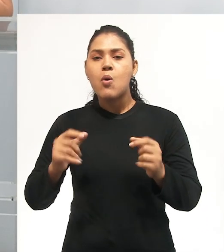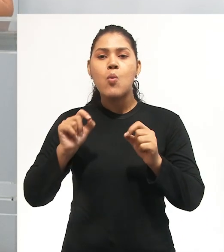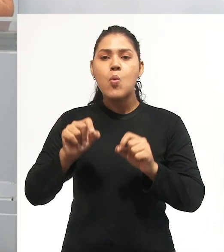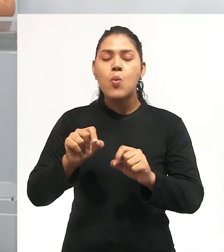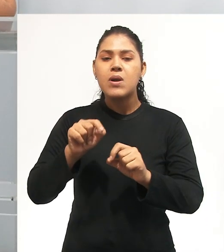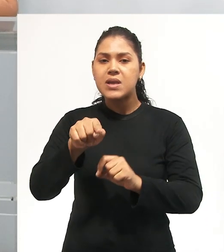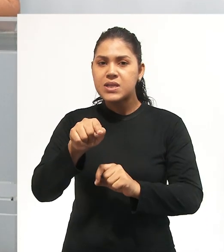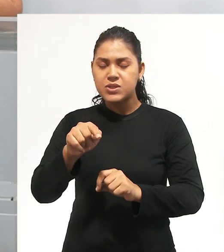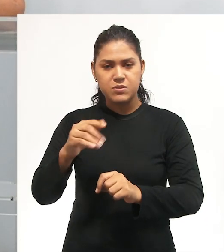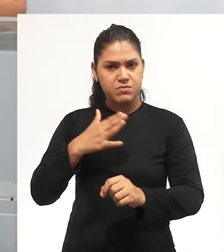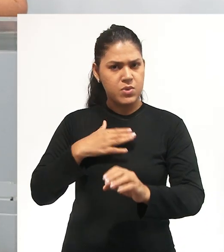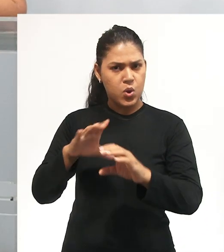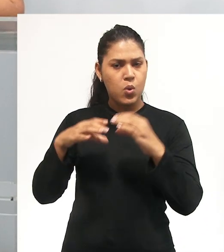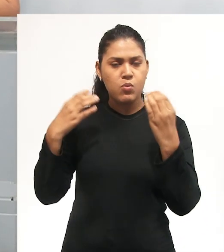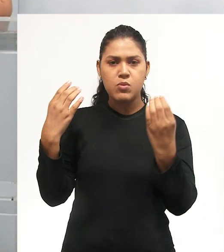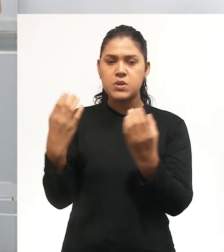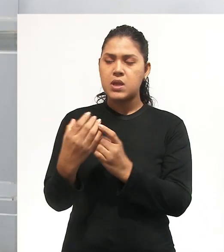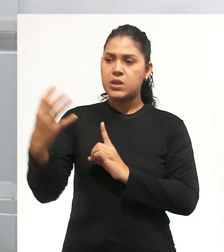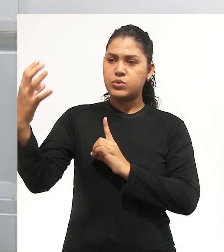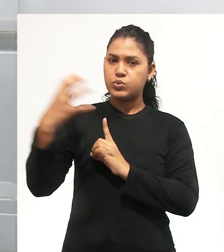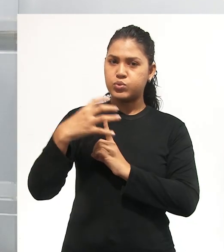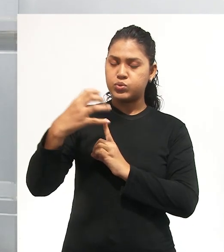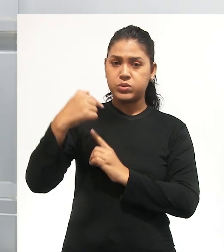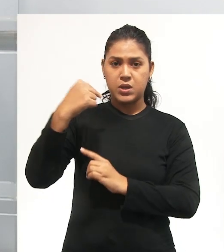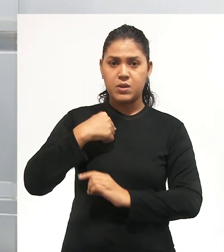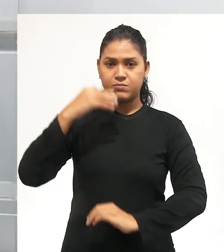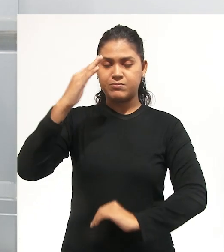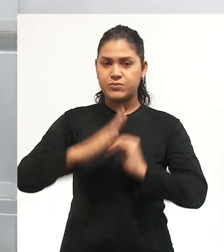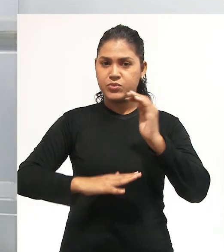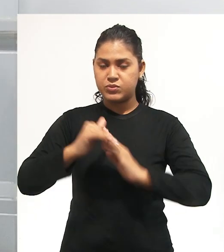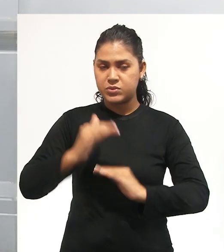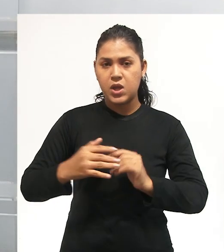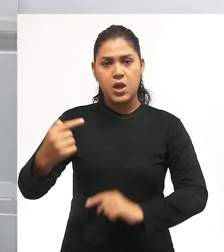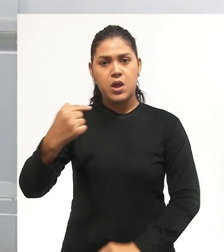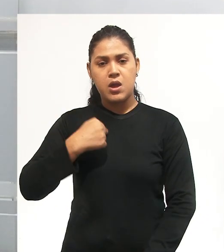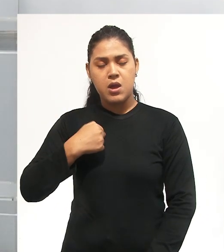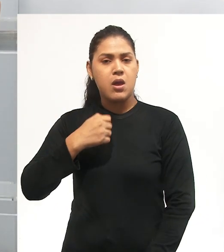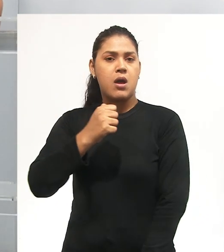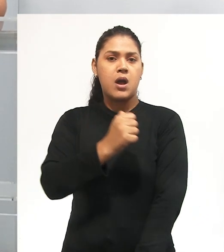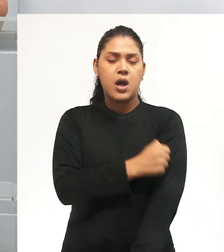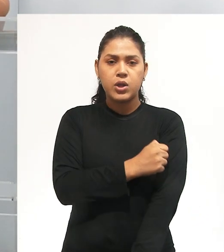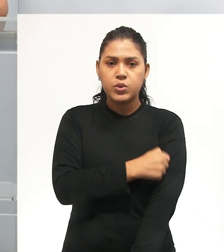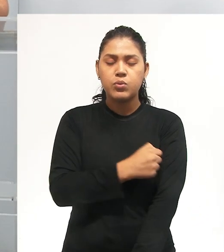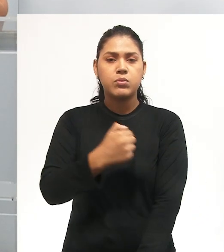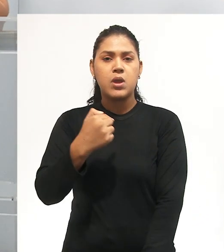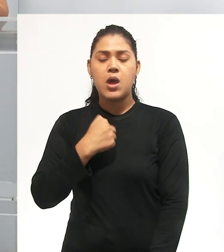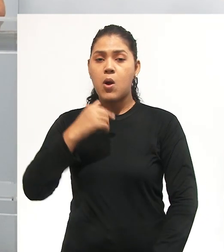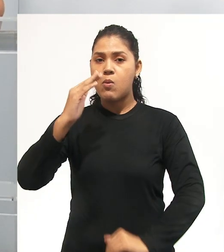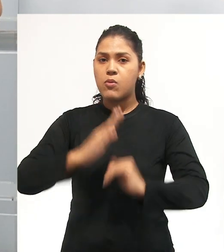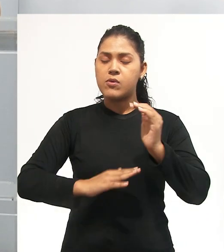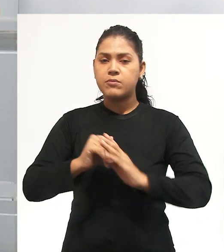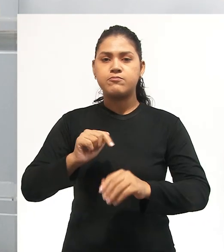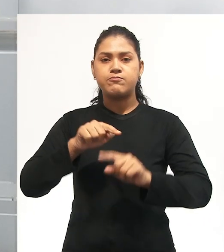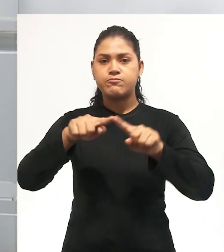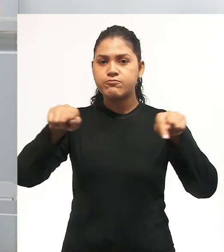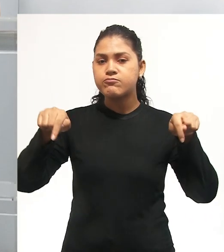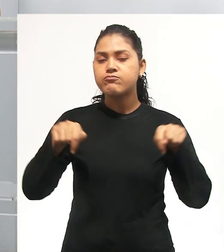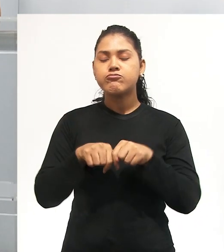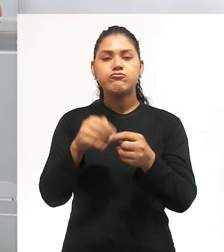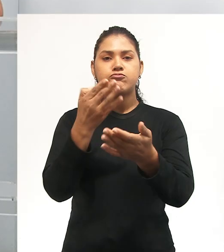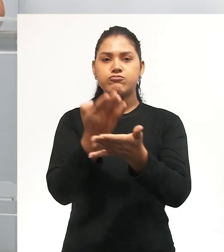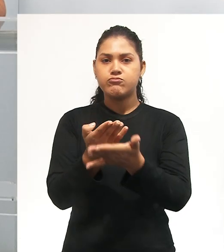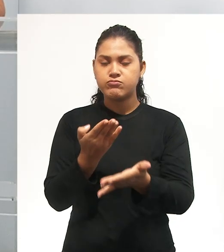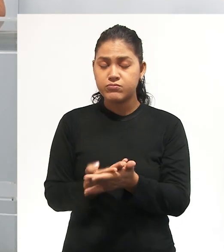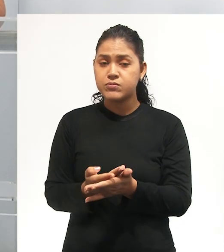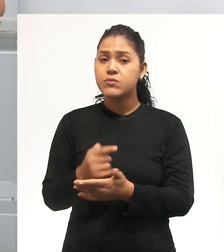que isso está refletindo no meu potencial profissional, na pessoa que eu vou me tornar enquanto